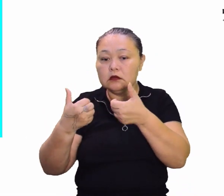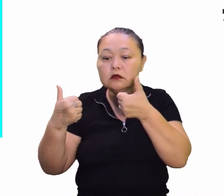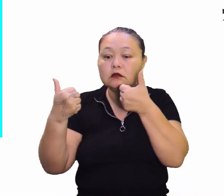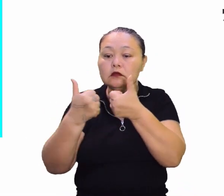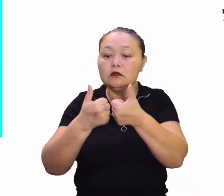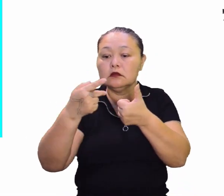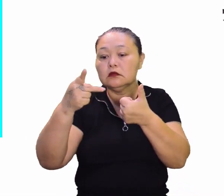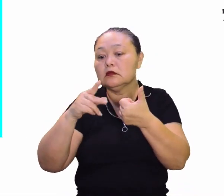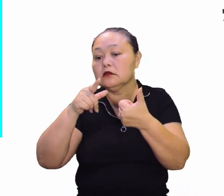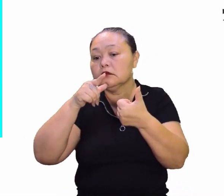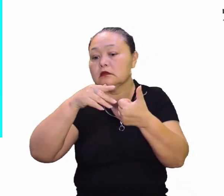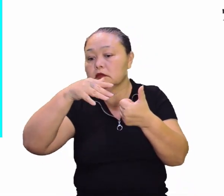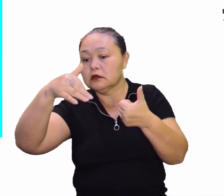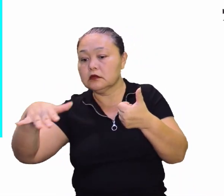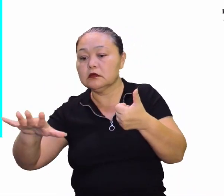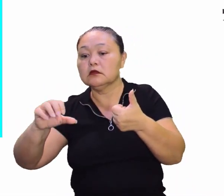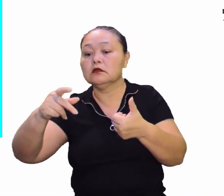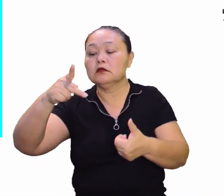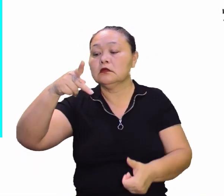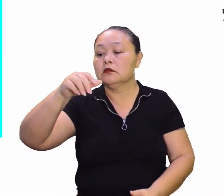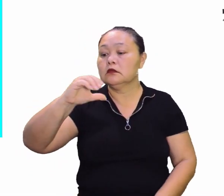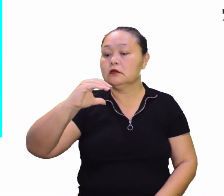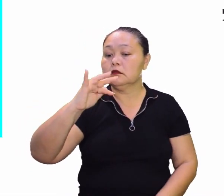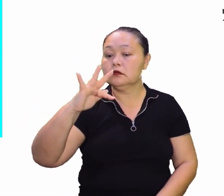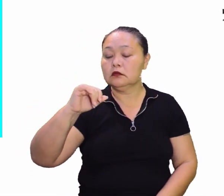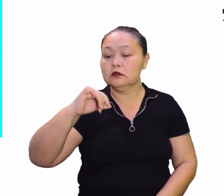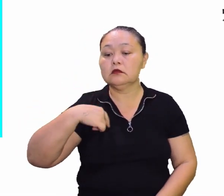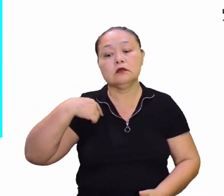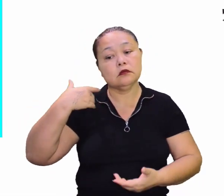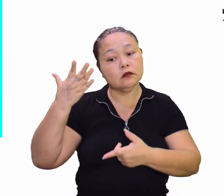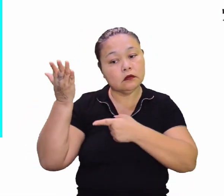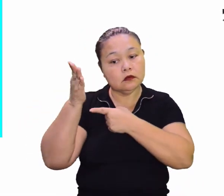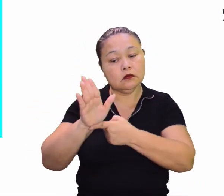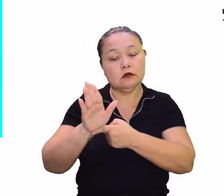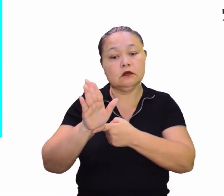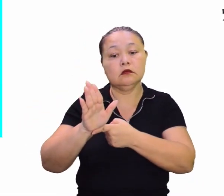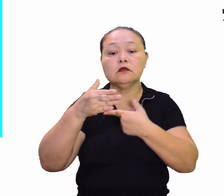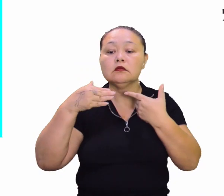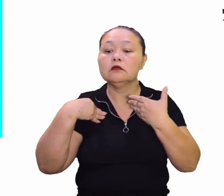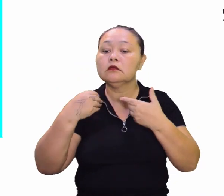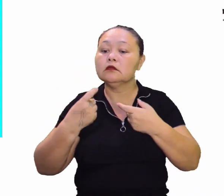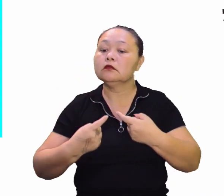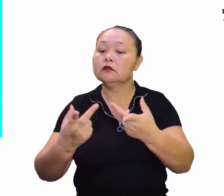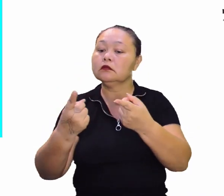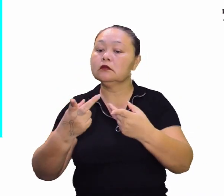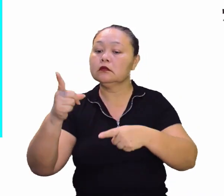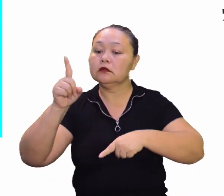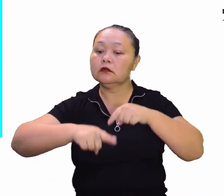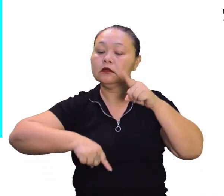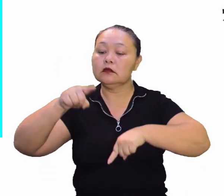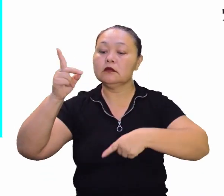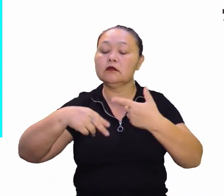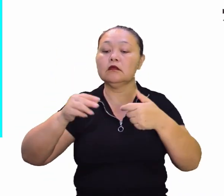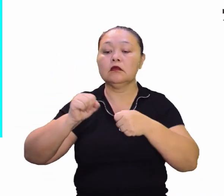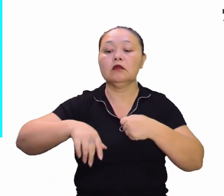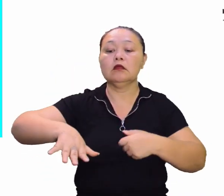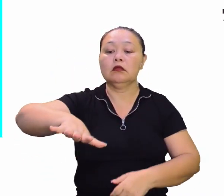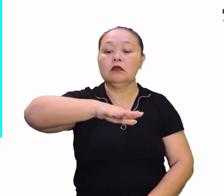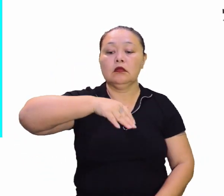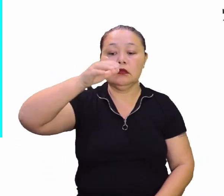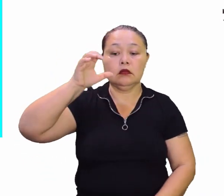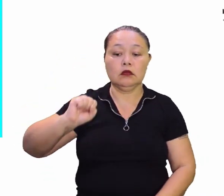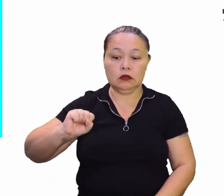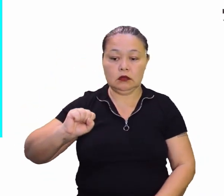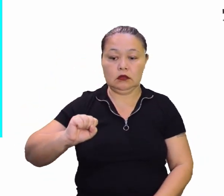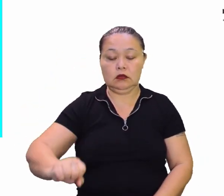ao Pacífico, banhada pelo Pacífico, que favorece aí a questão das exportações dentro do território da Coreia